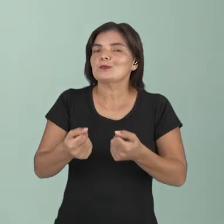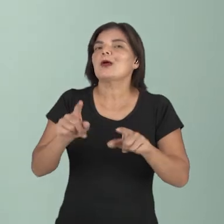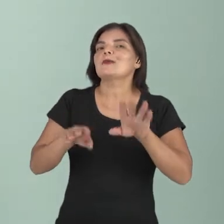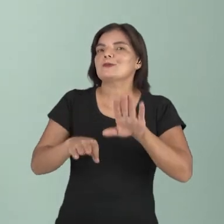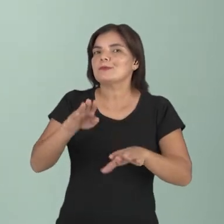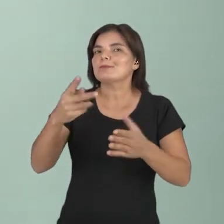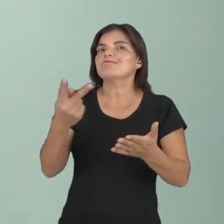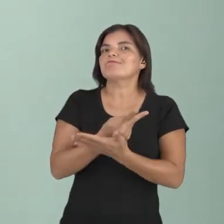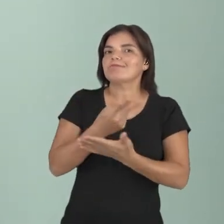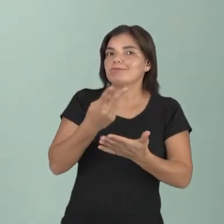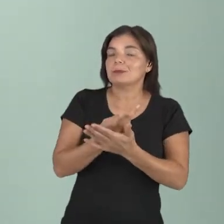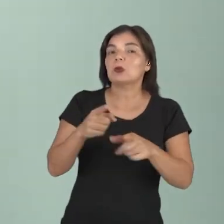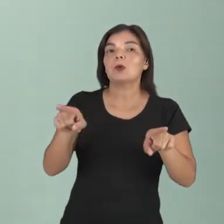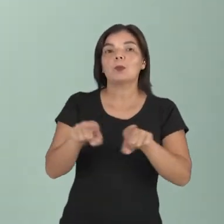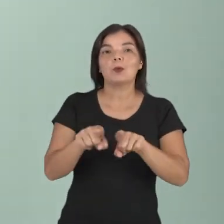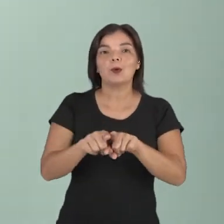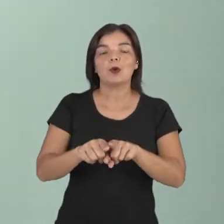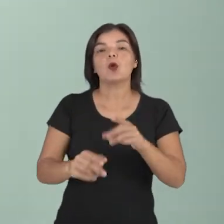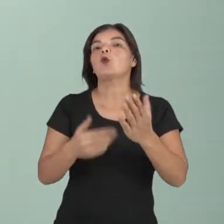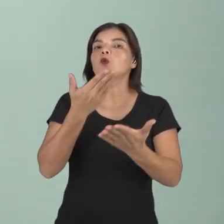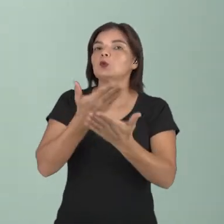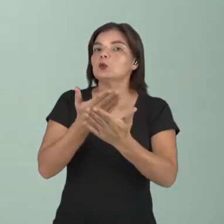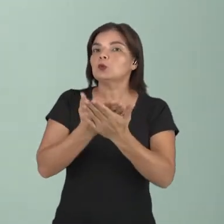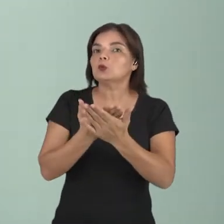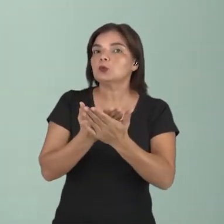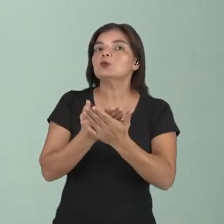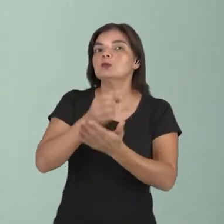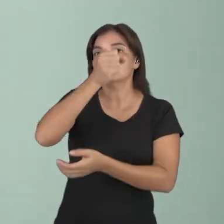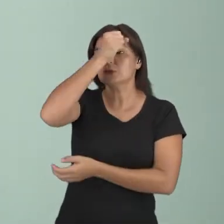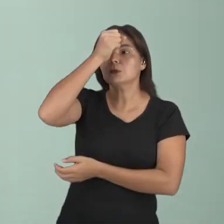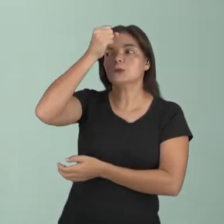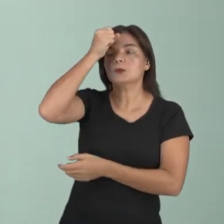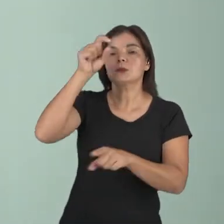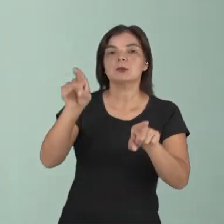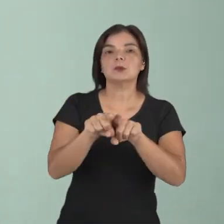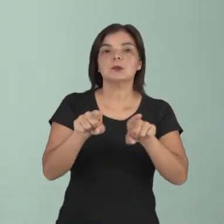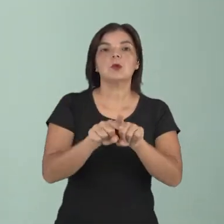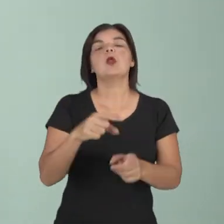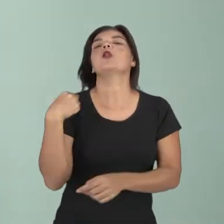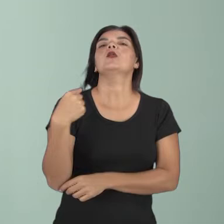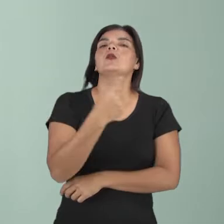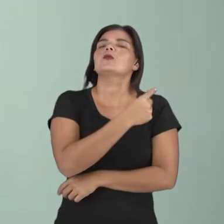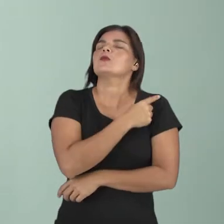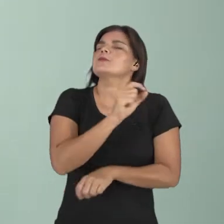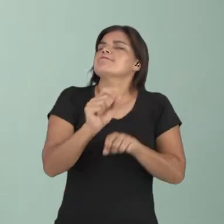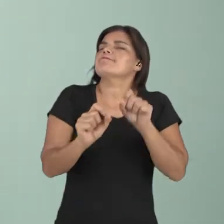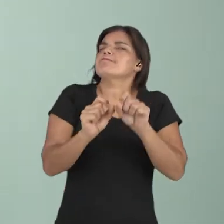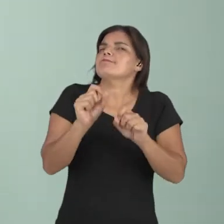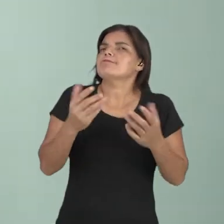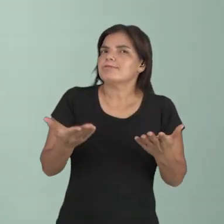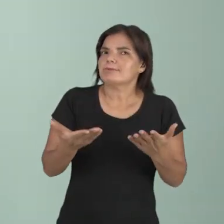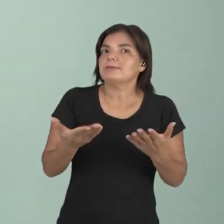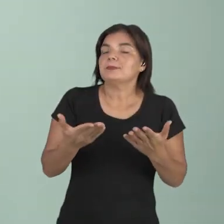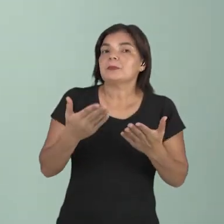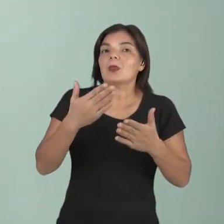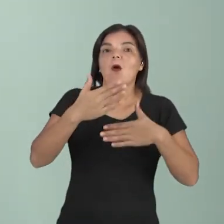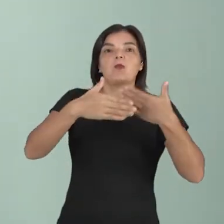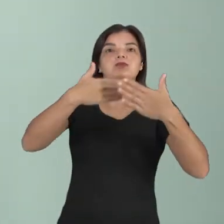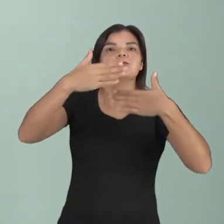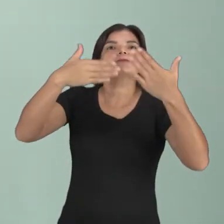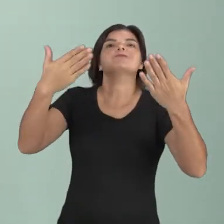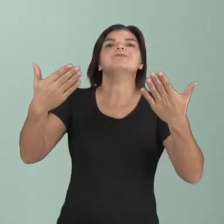falhos. Quando se realiza o estudo sociológico propriamente dito, nós estamos indo